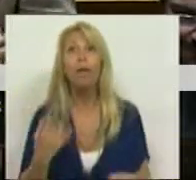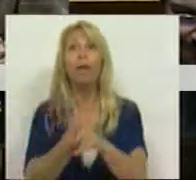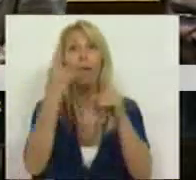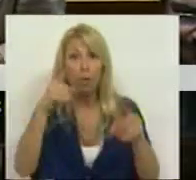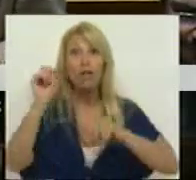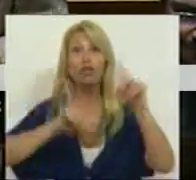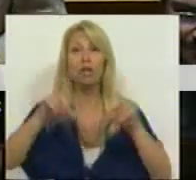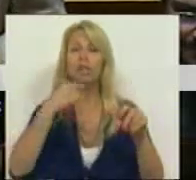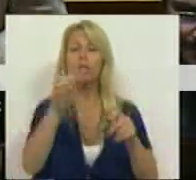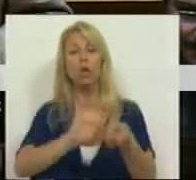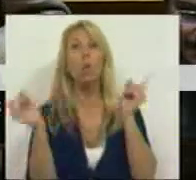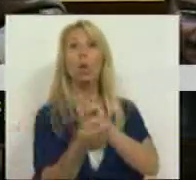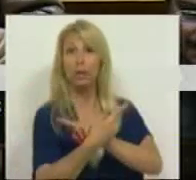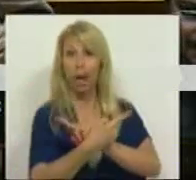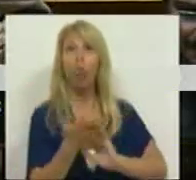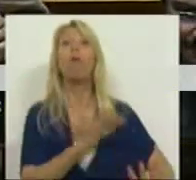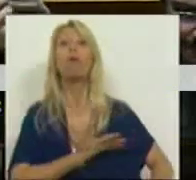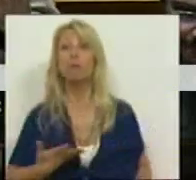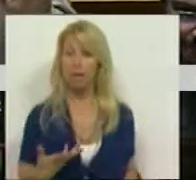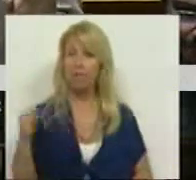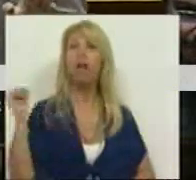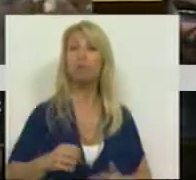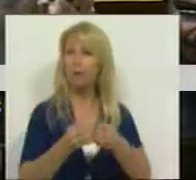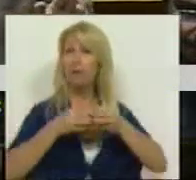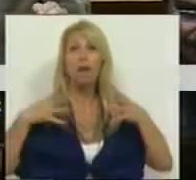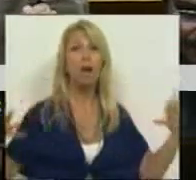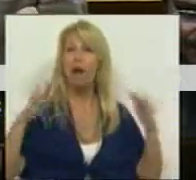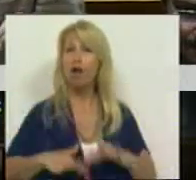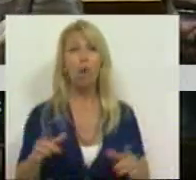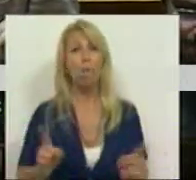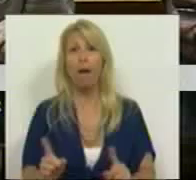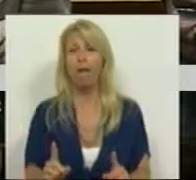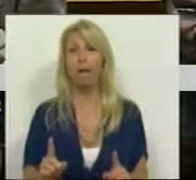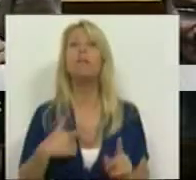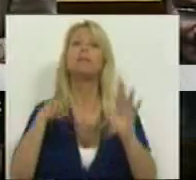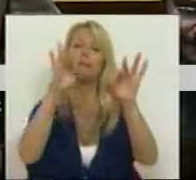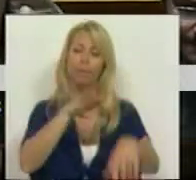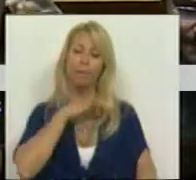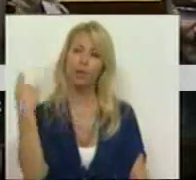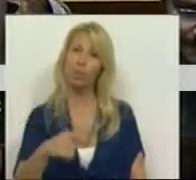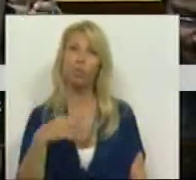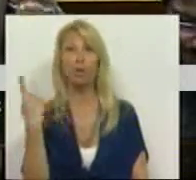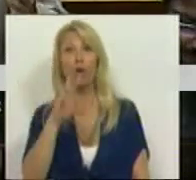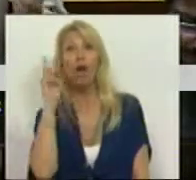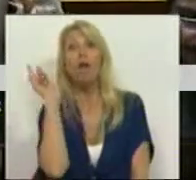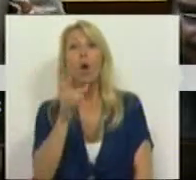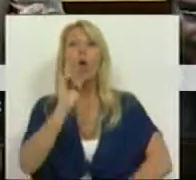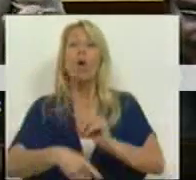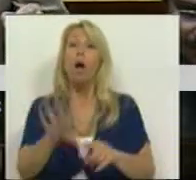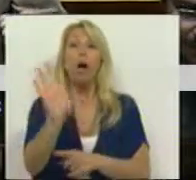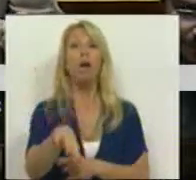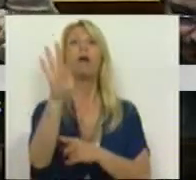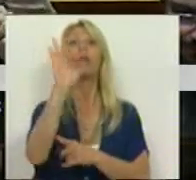contrário. É que o desemprego, esse sim, não para de aumentar. E termino, Sr. Presidente, nós vemos no que é a escolha do